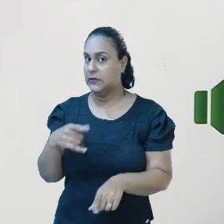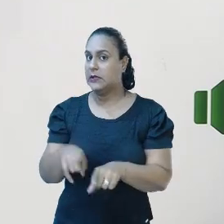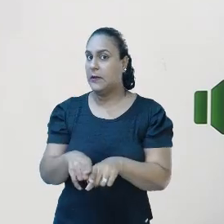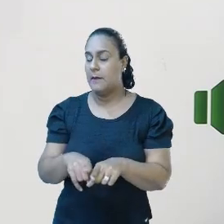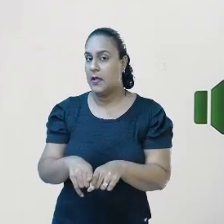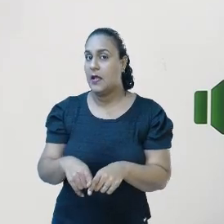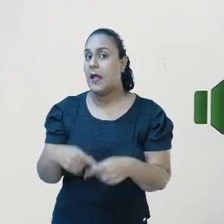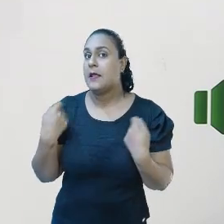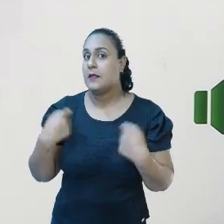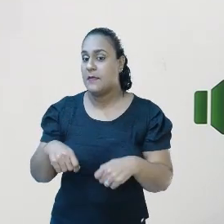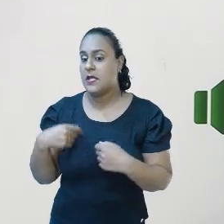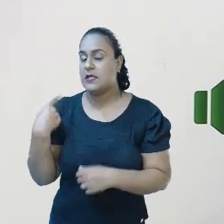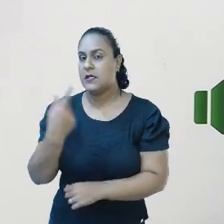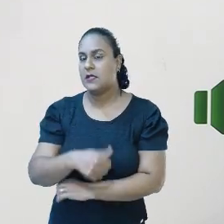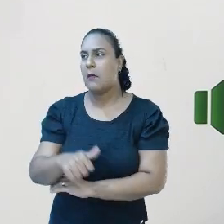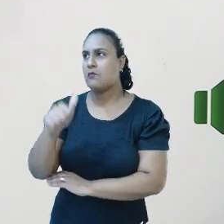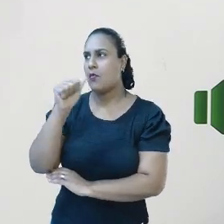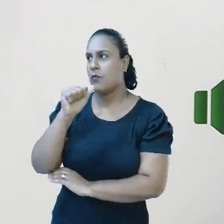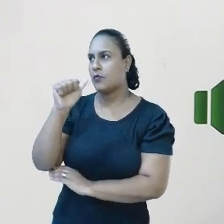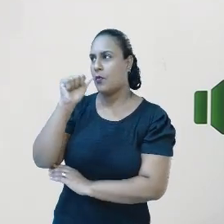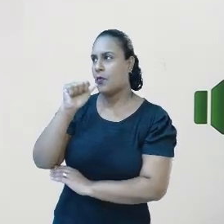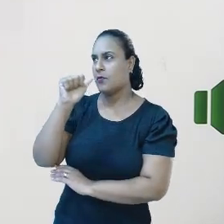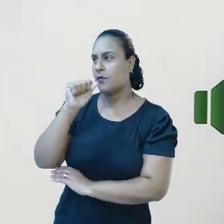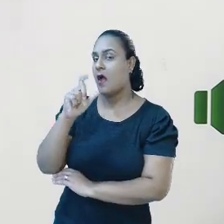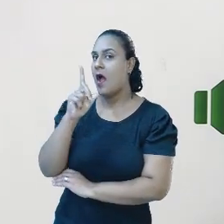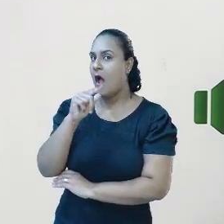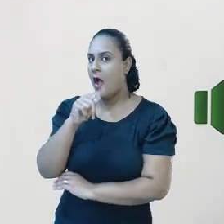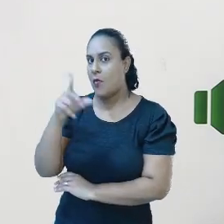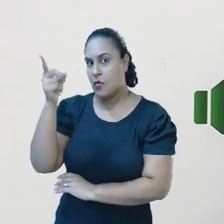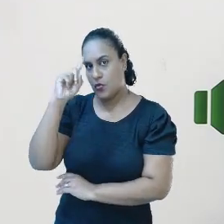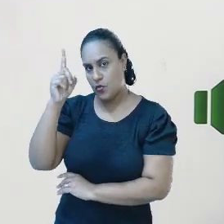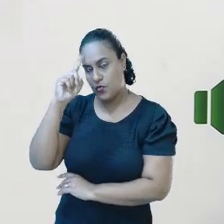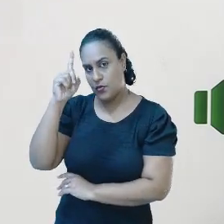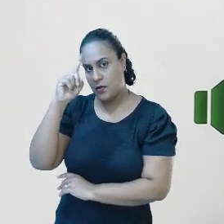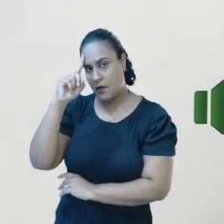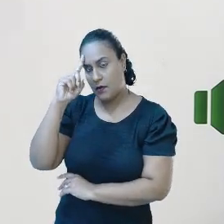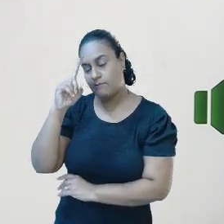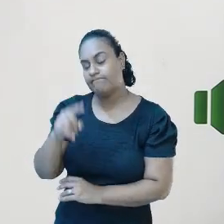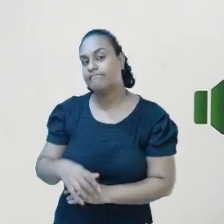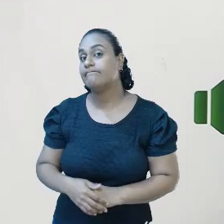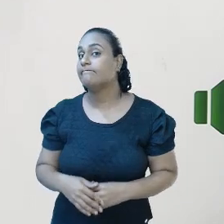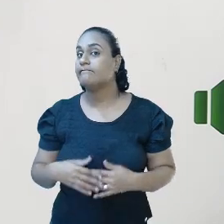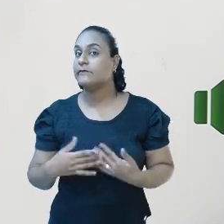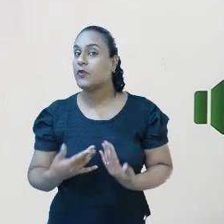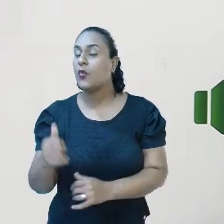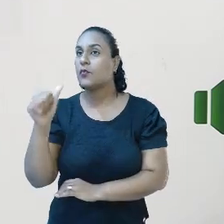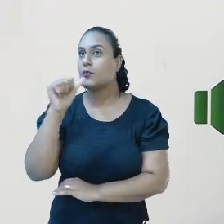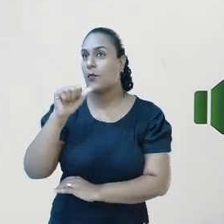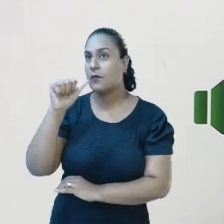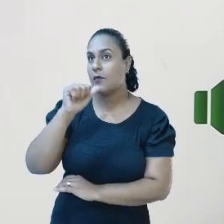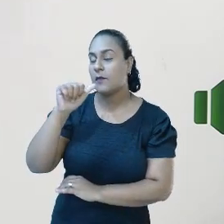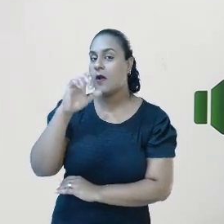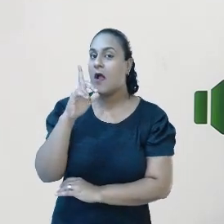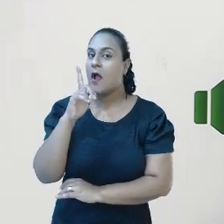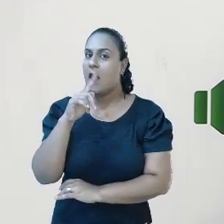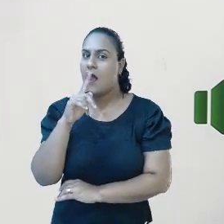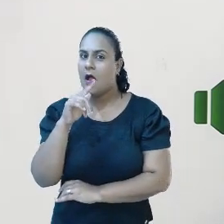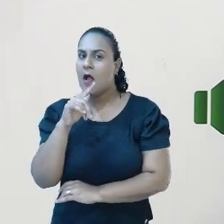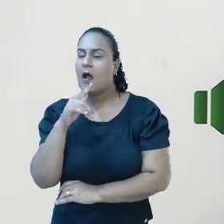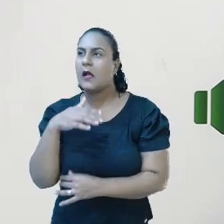beber bastante água todos os dias. Mas além de beber água, nós desenvolvemos